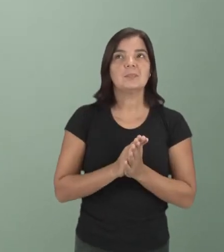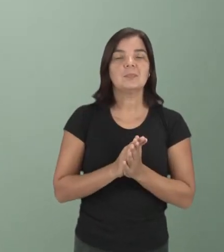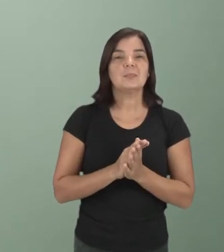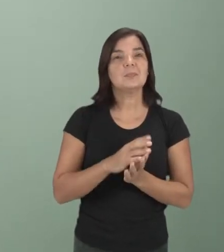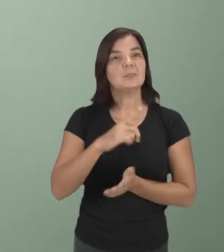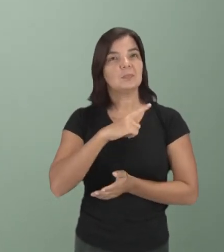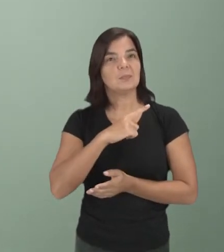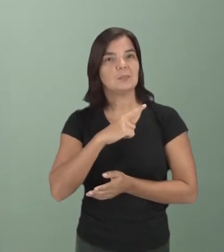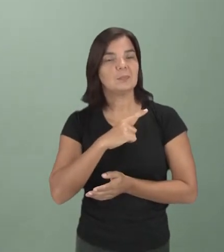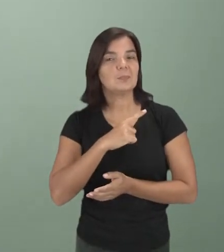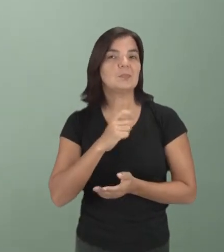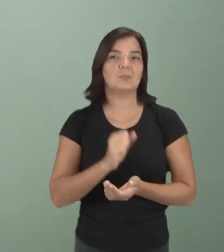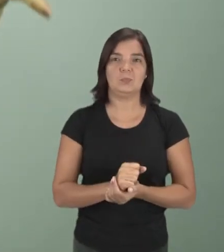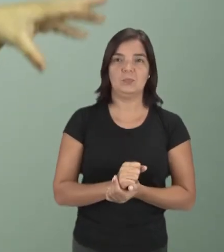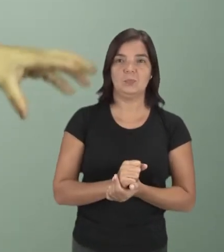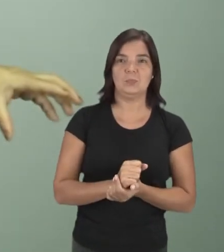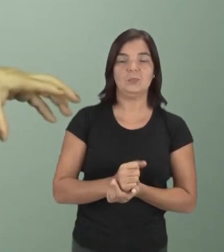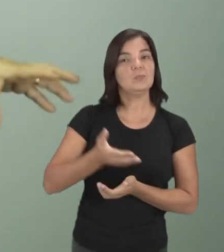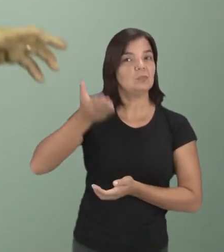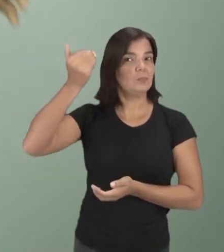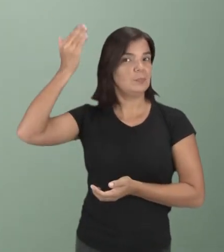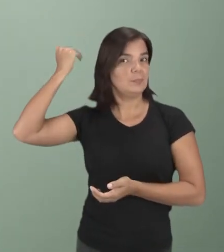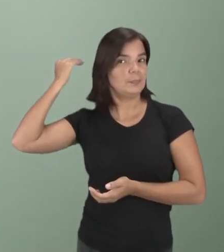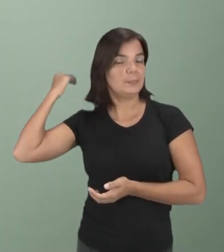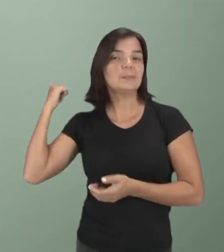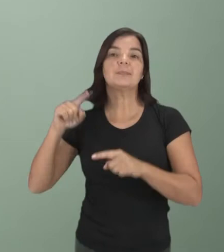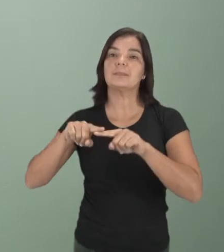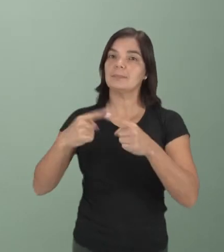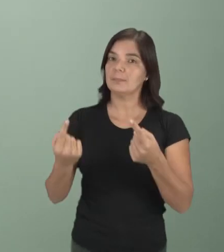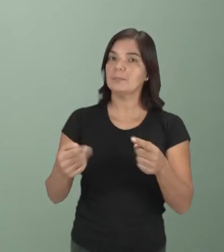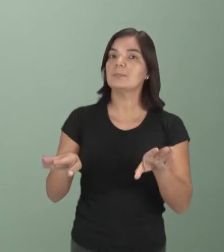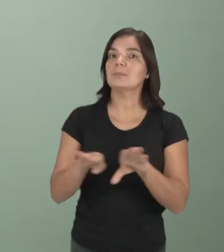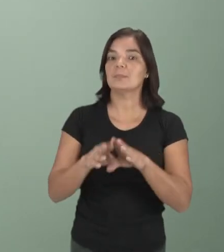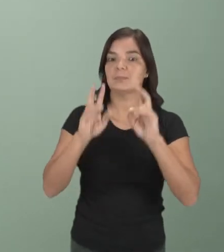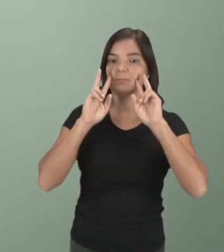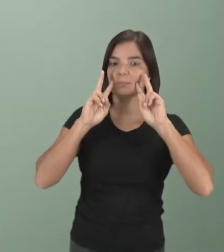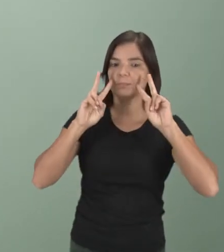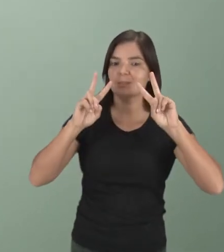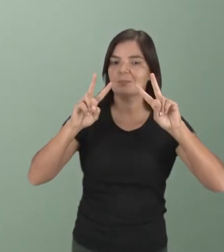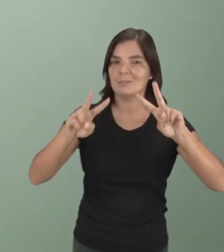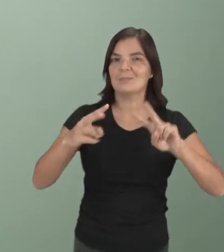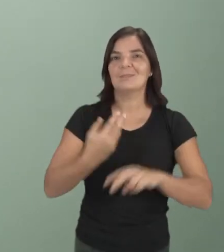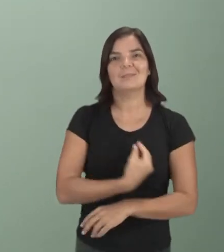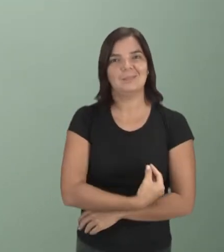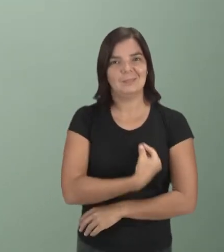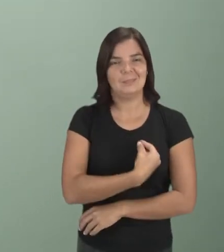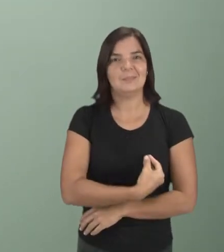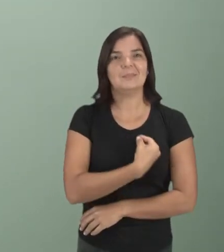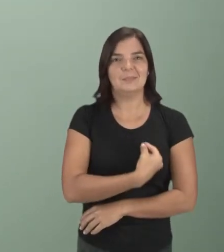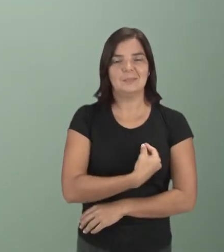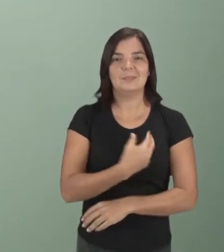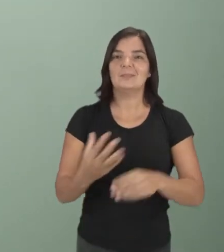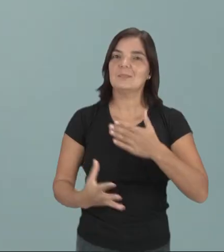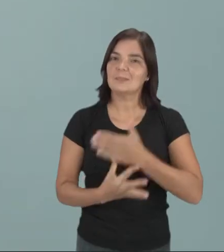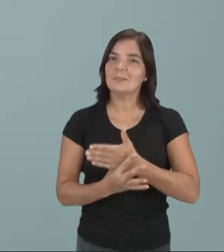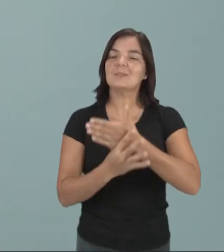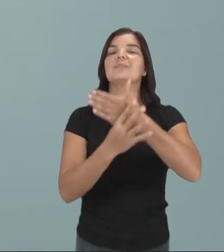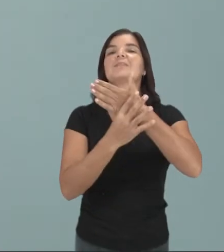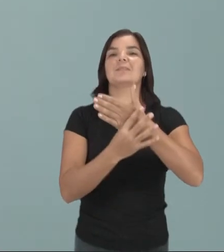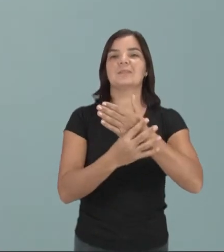ele tinha muito do passado, mas estava com os olhos no presente, no